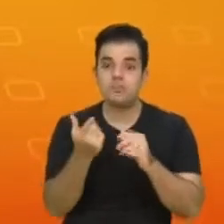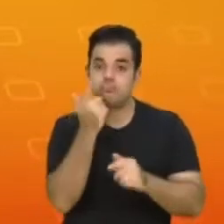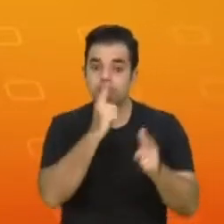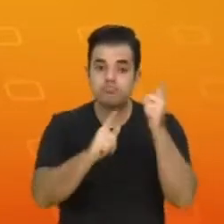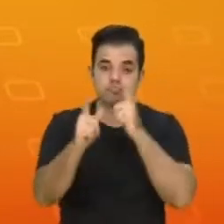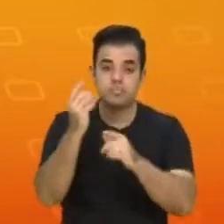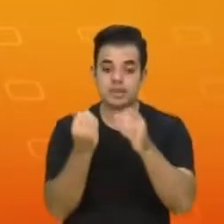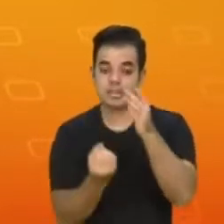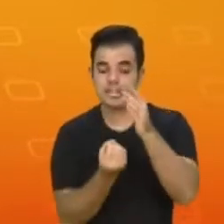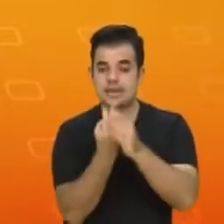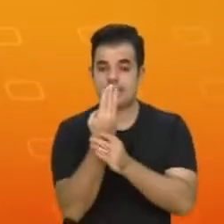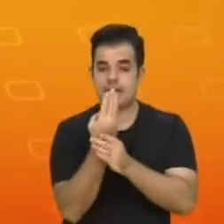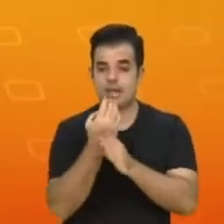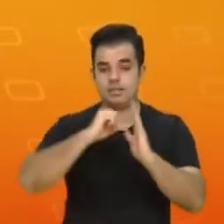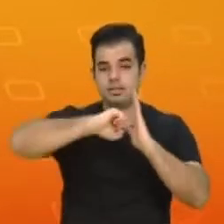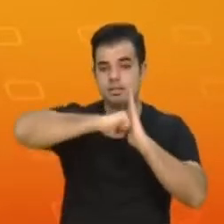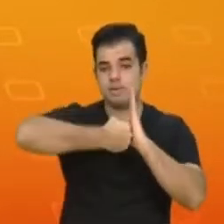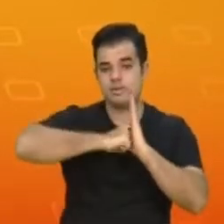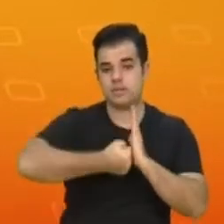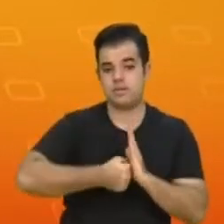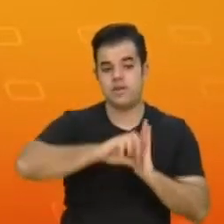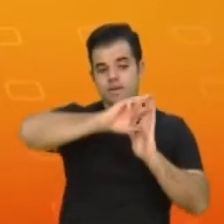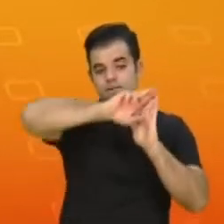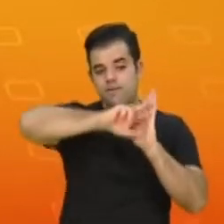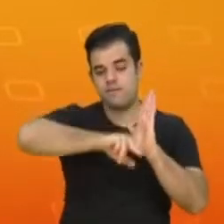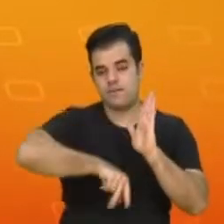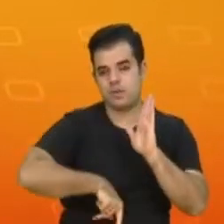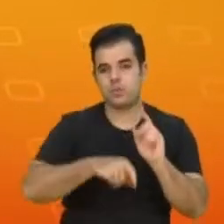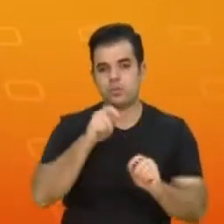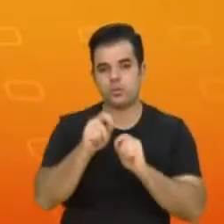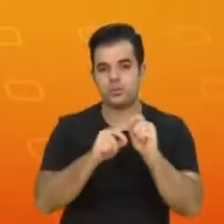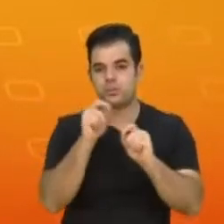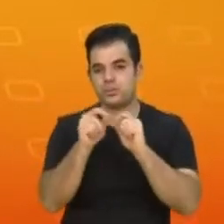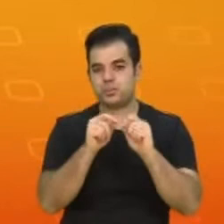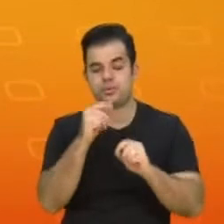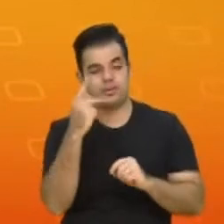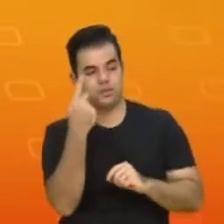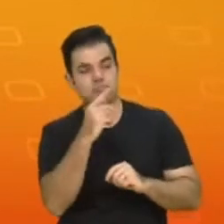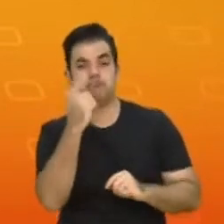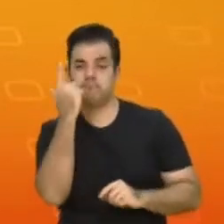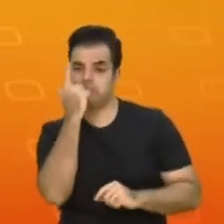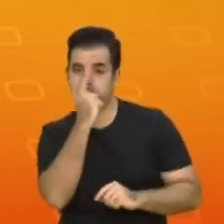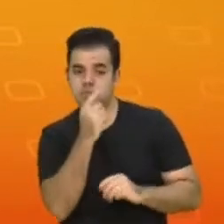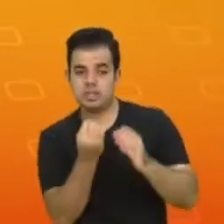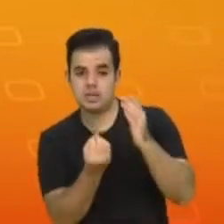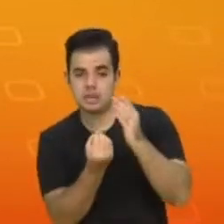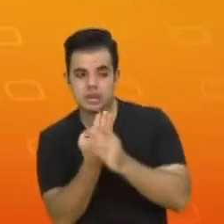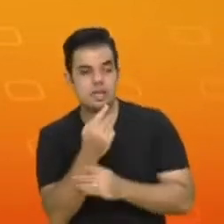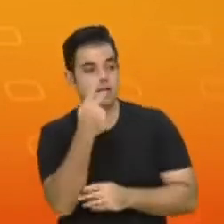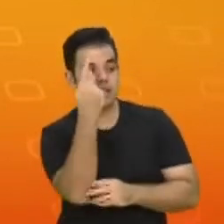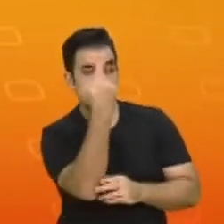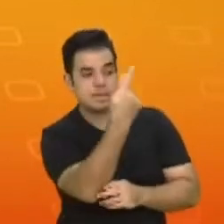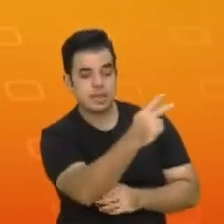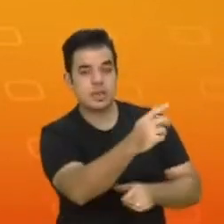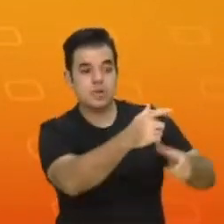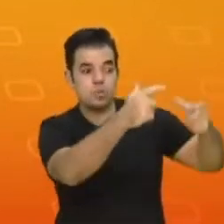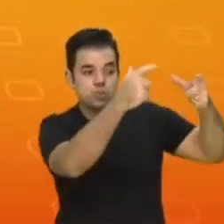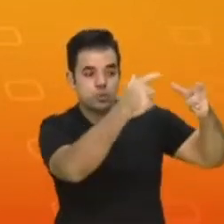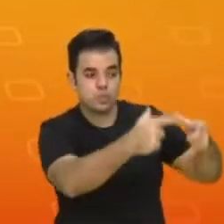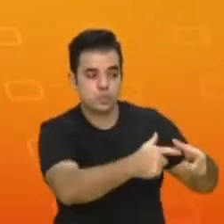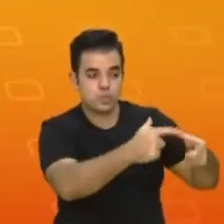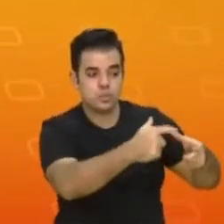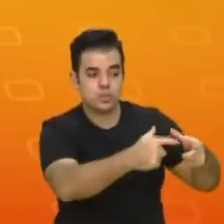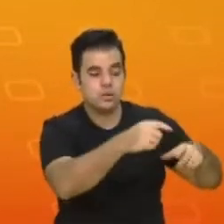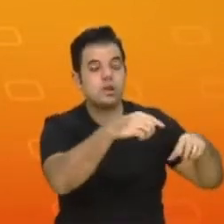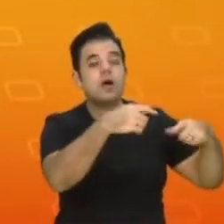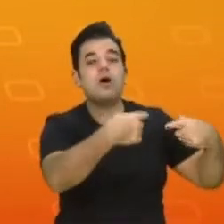de restrições que pode ali vir diretamente em relação à geolocalização do usuário. Dependendo do